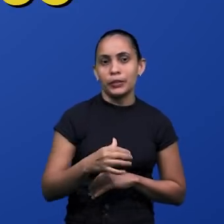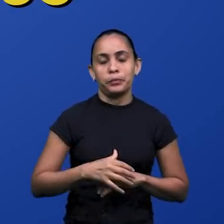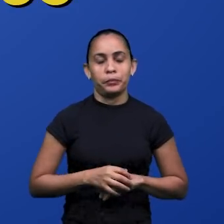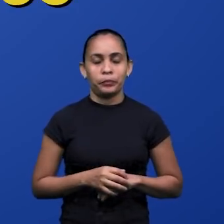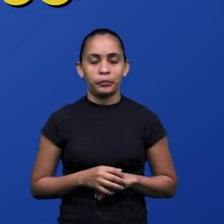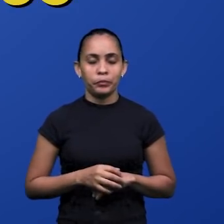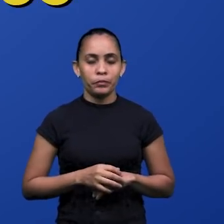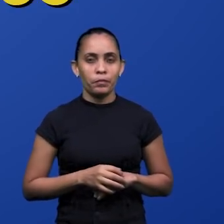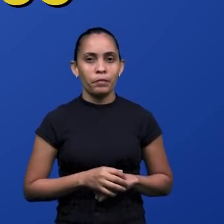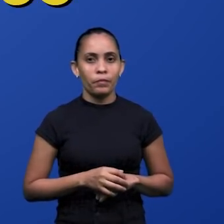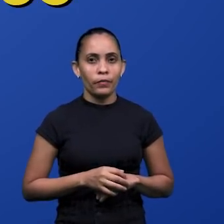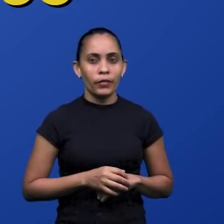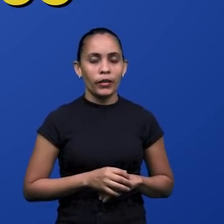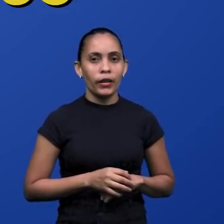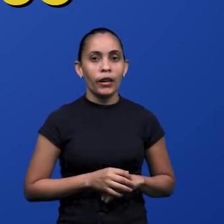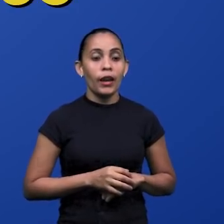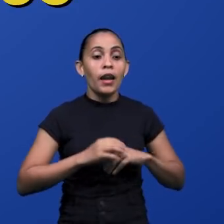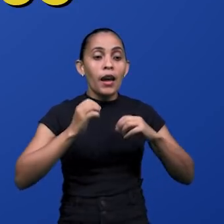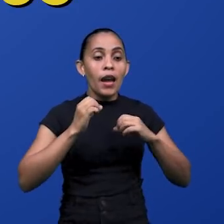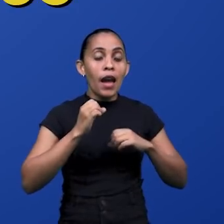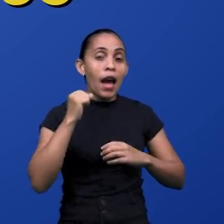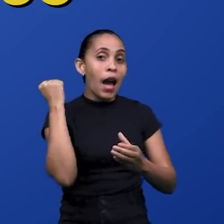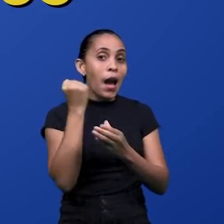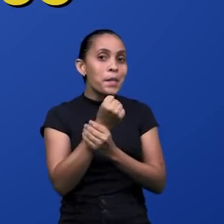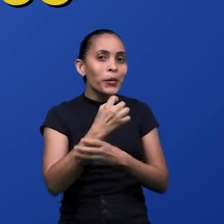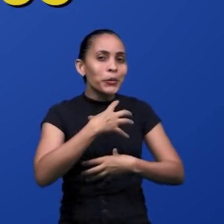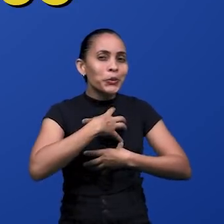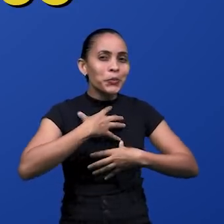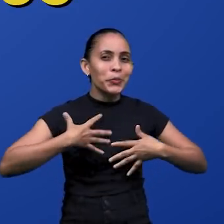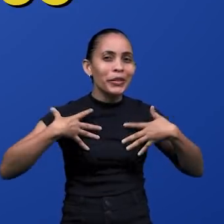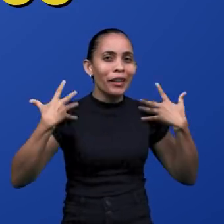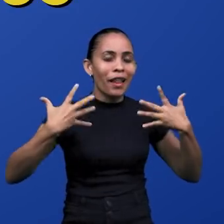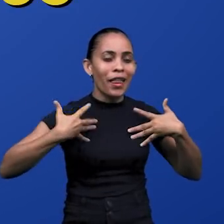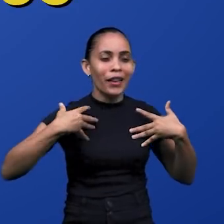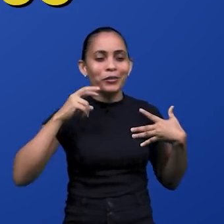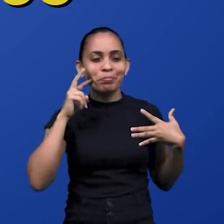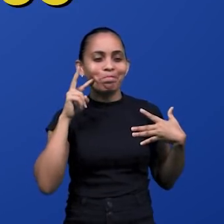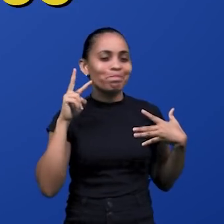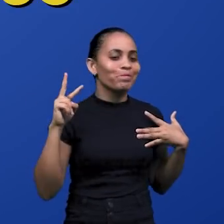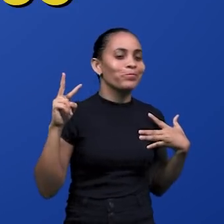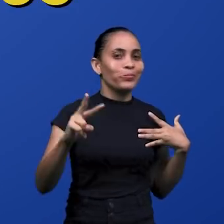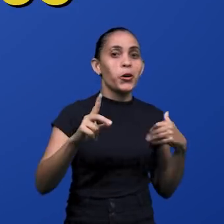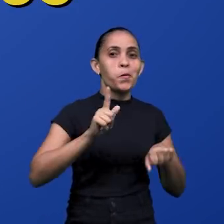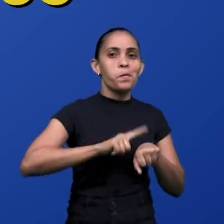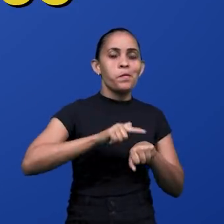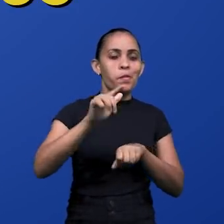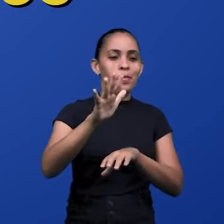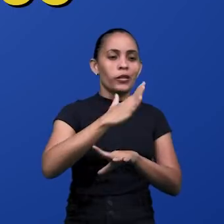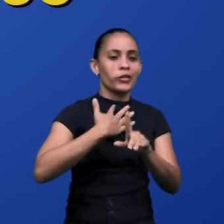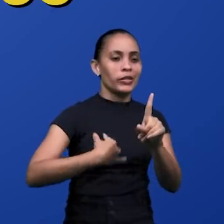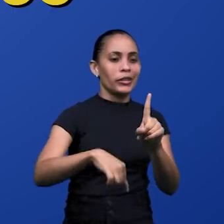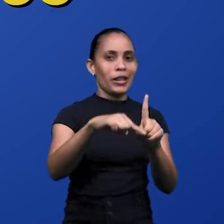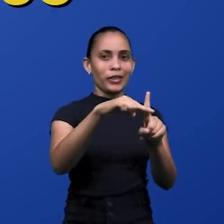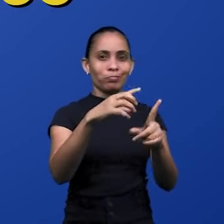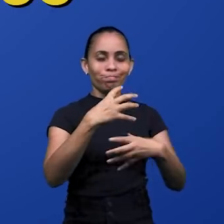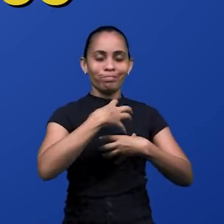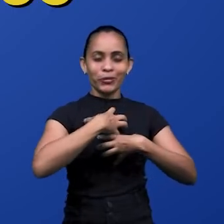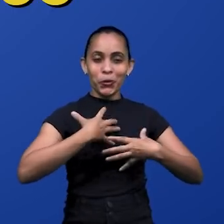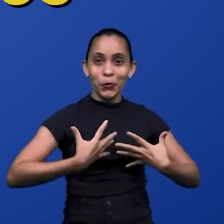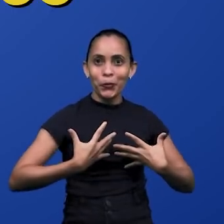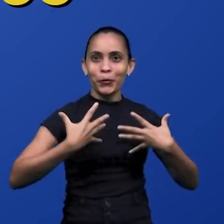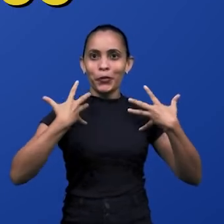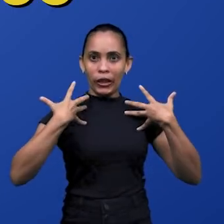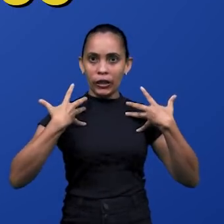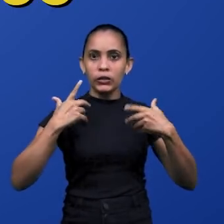que diz: Abraão, o pai de vocês, ficou alegre ao ver o tempo da minha vinda. Ele viu esse tempo e ficou